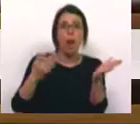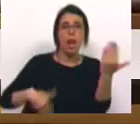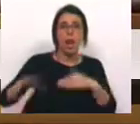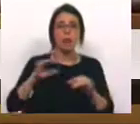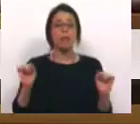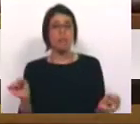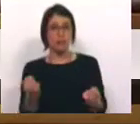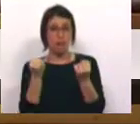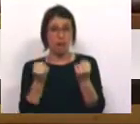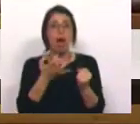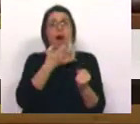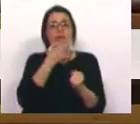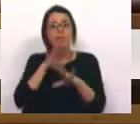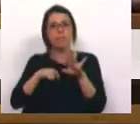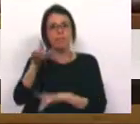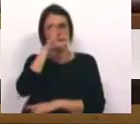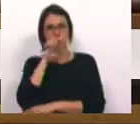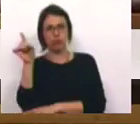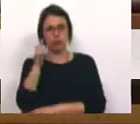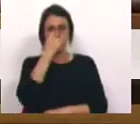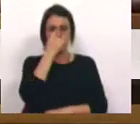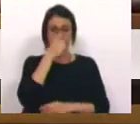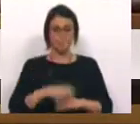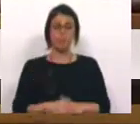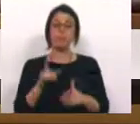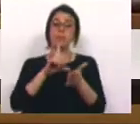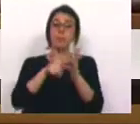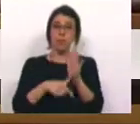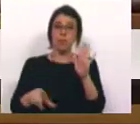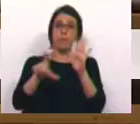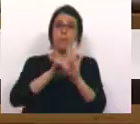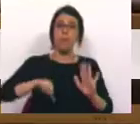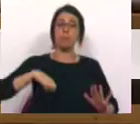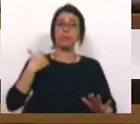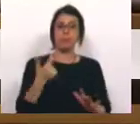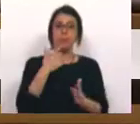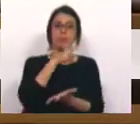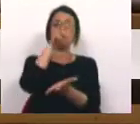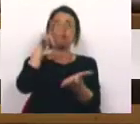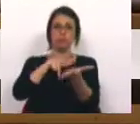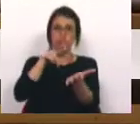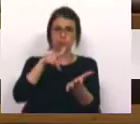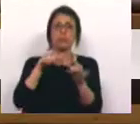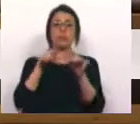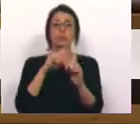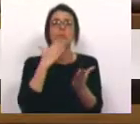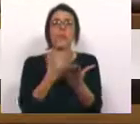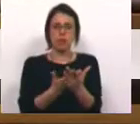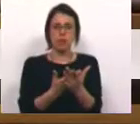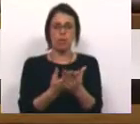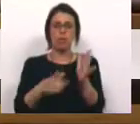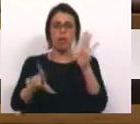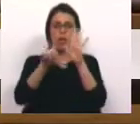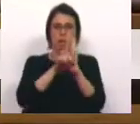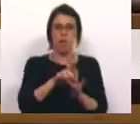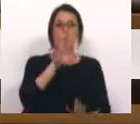nadadores salvadores seria feita pelo Estado. Esse projeto de lei dos Verdes foi aprovado e dele resultou a